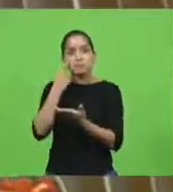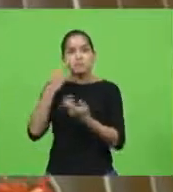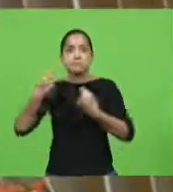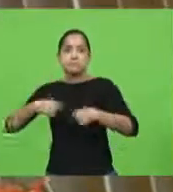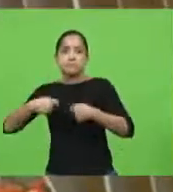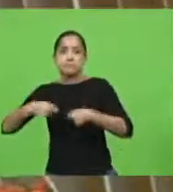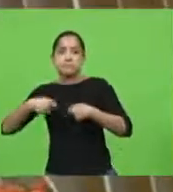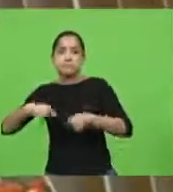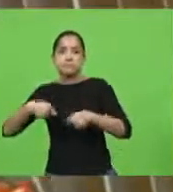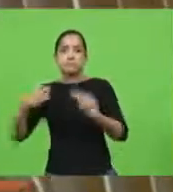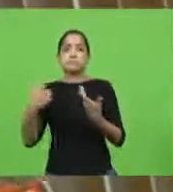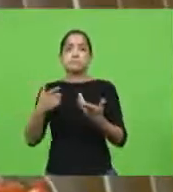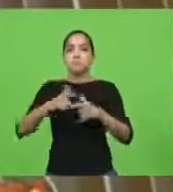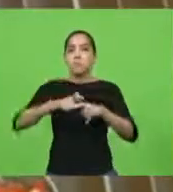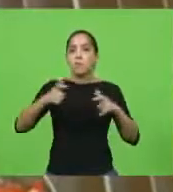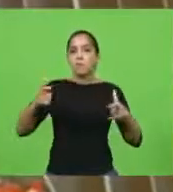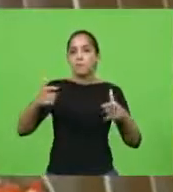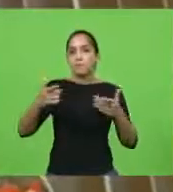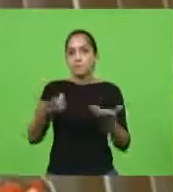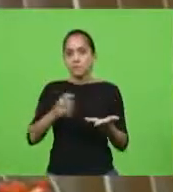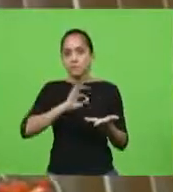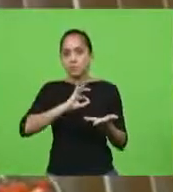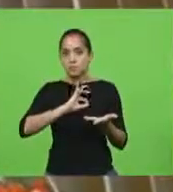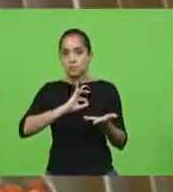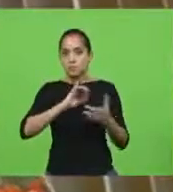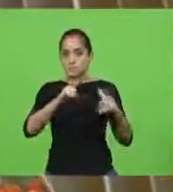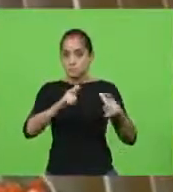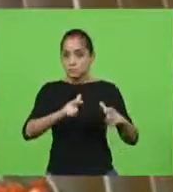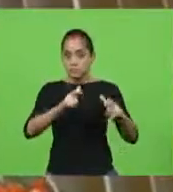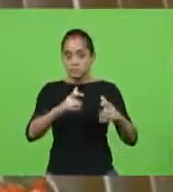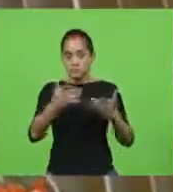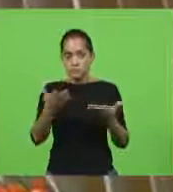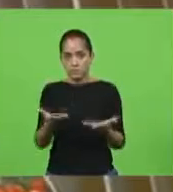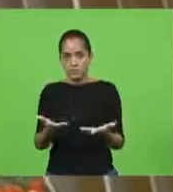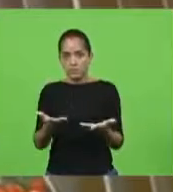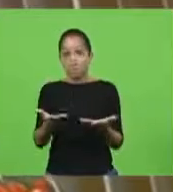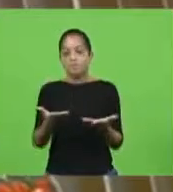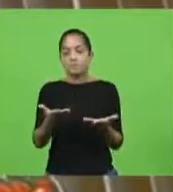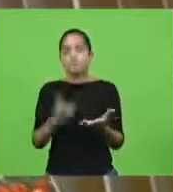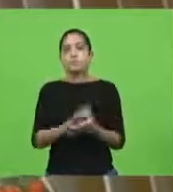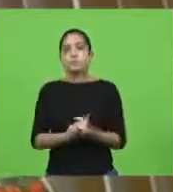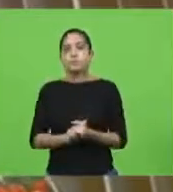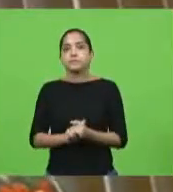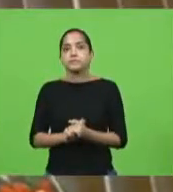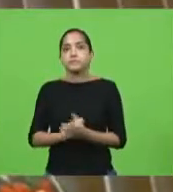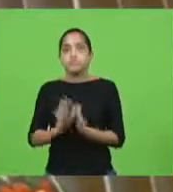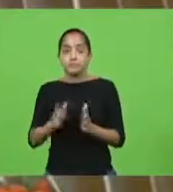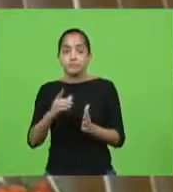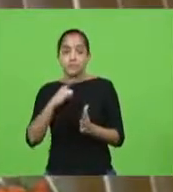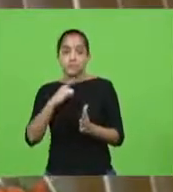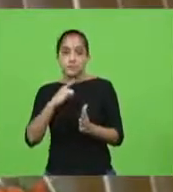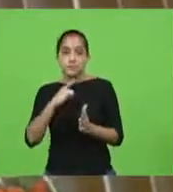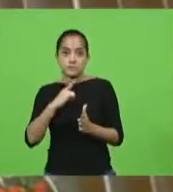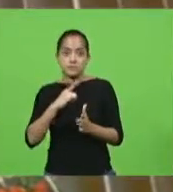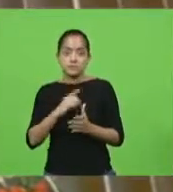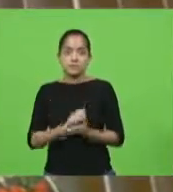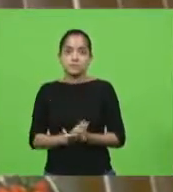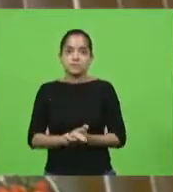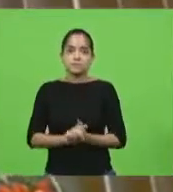de incrementar ainda mais o policiamento no local, tendo em vista essa situação existente lá em São Cristóvão do